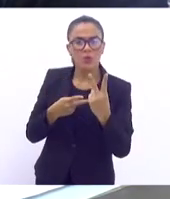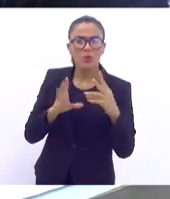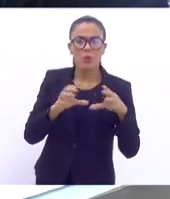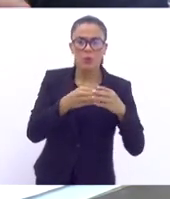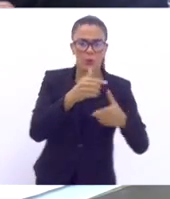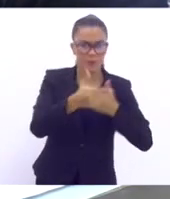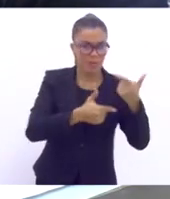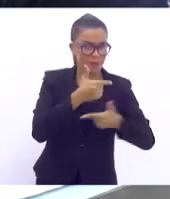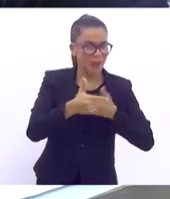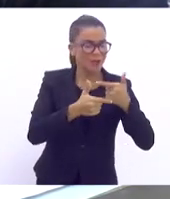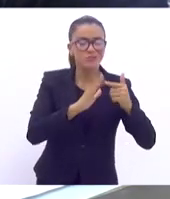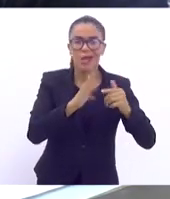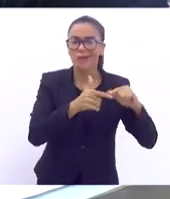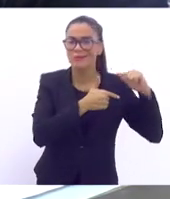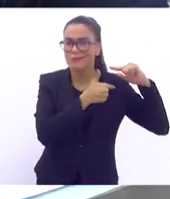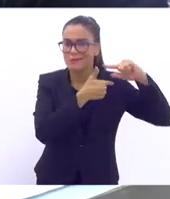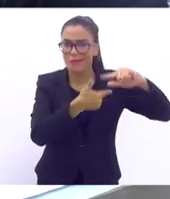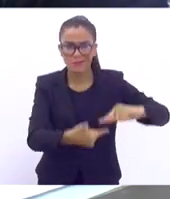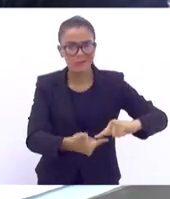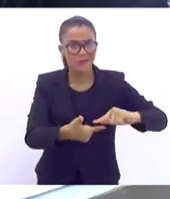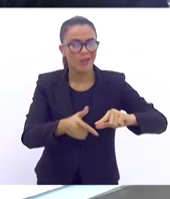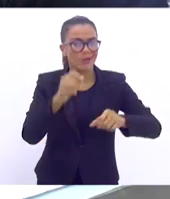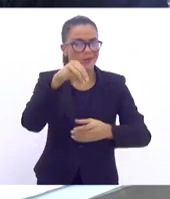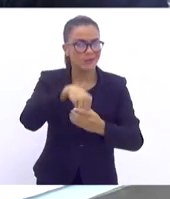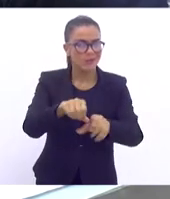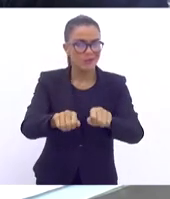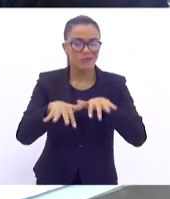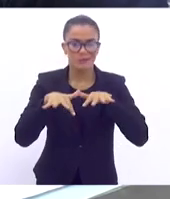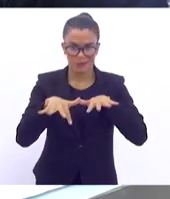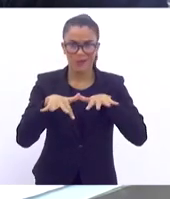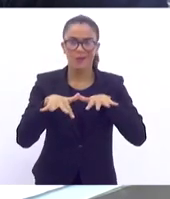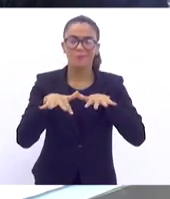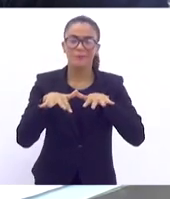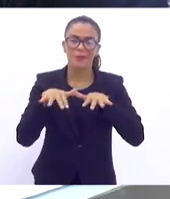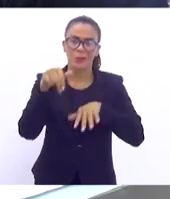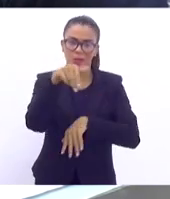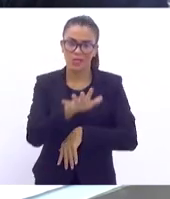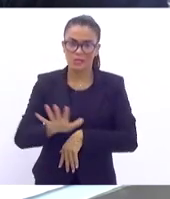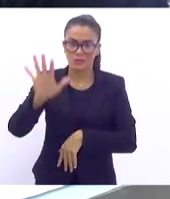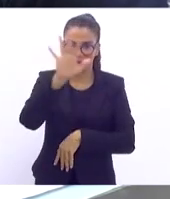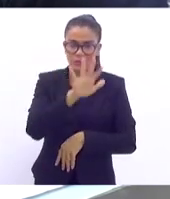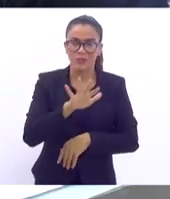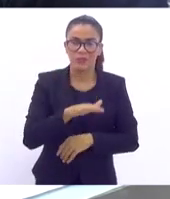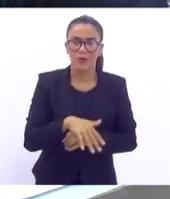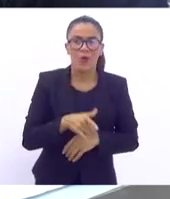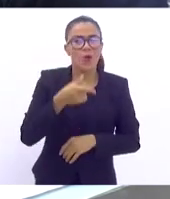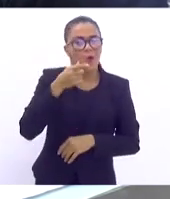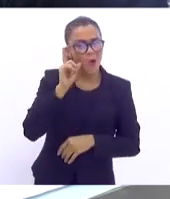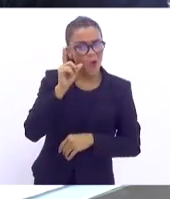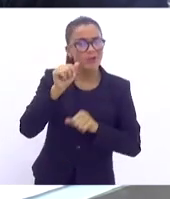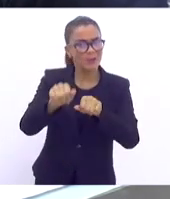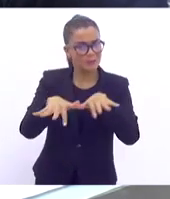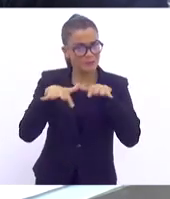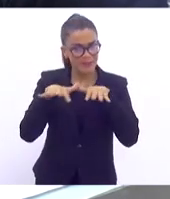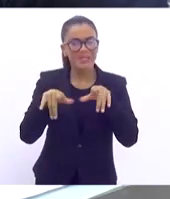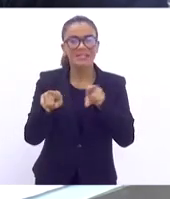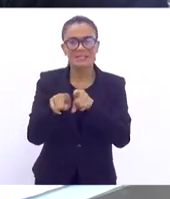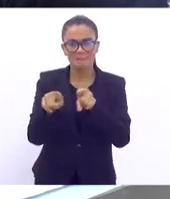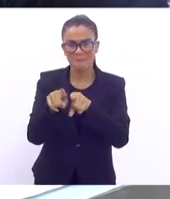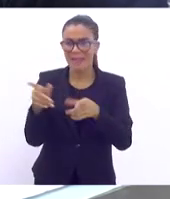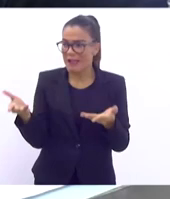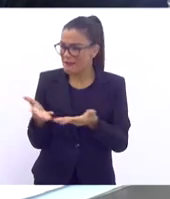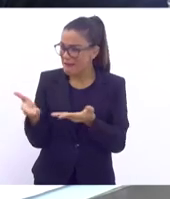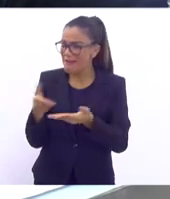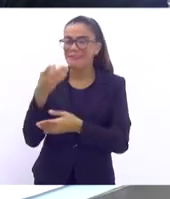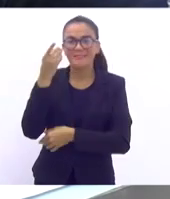tradicionais no Parlamento Nacional né Deputado Paulo traz o debate ontem no plenário Deputado Serafim também trouxe